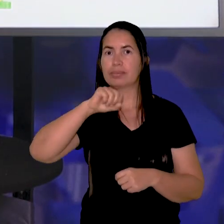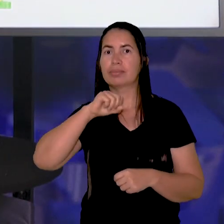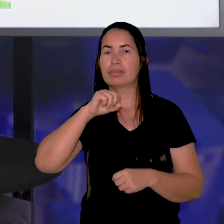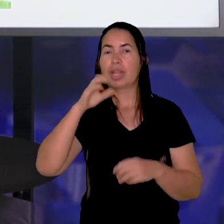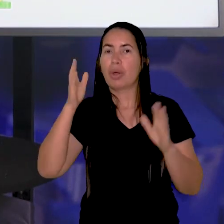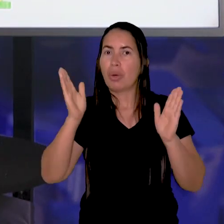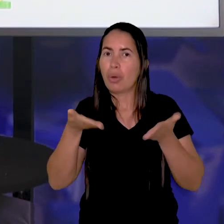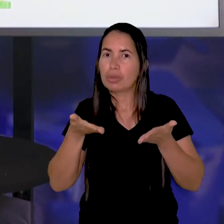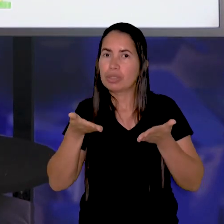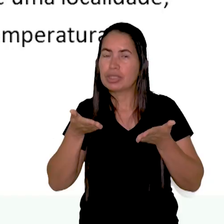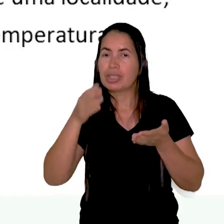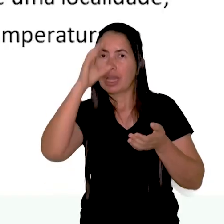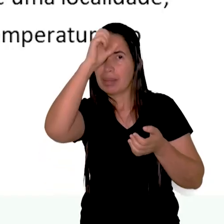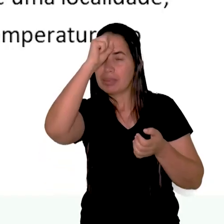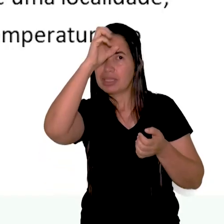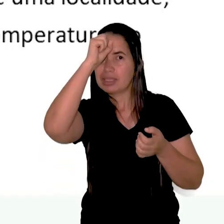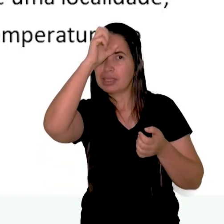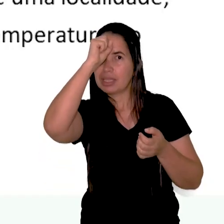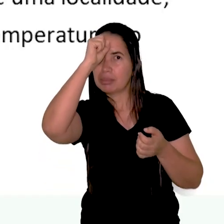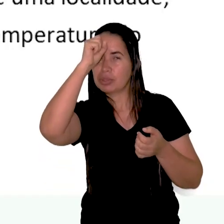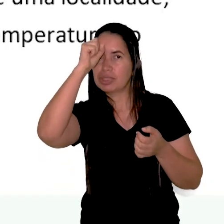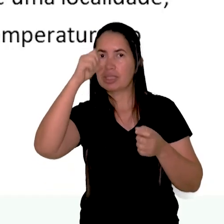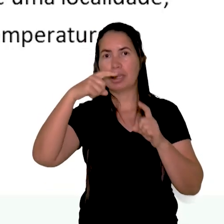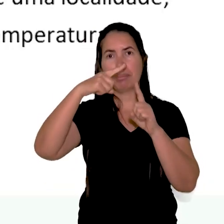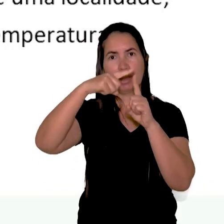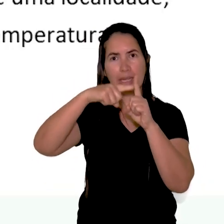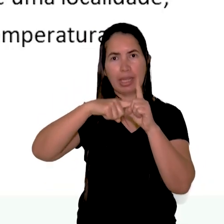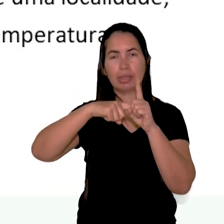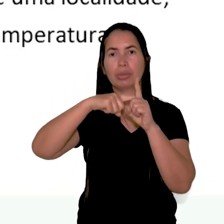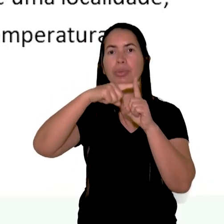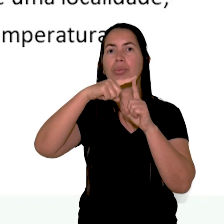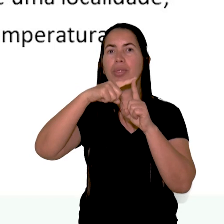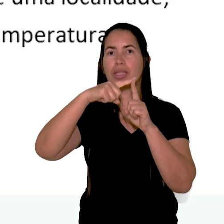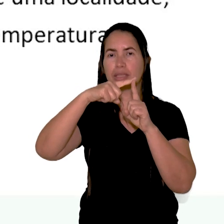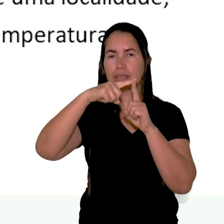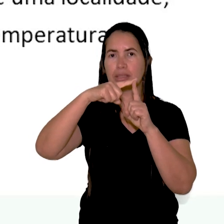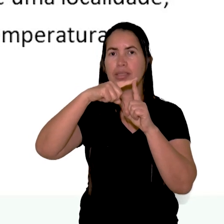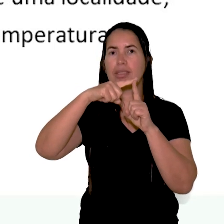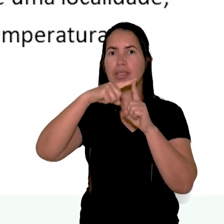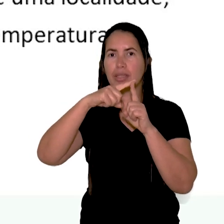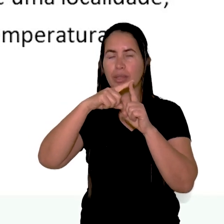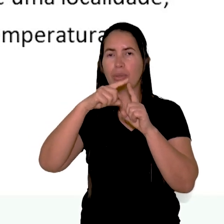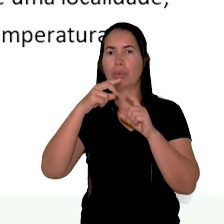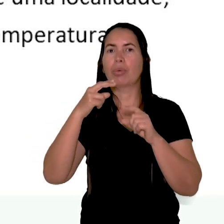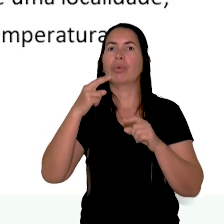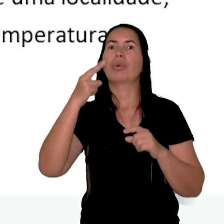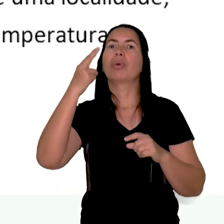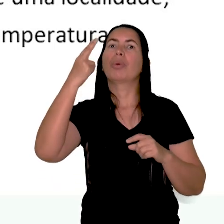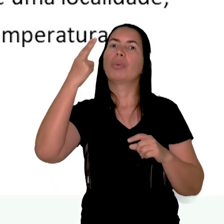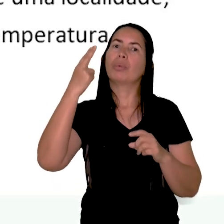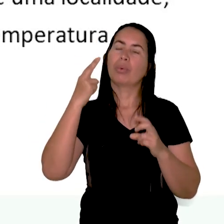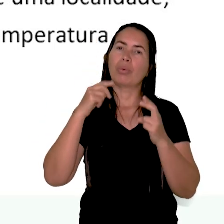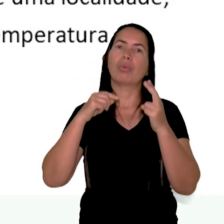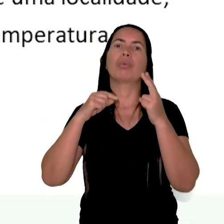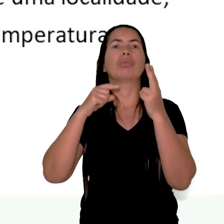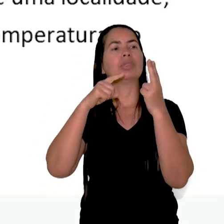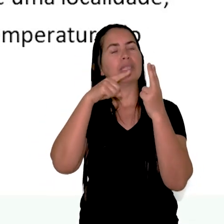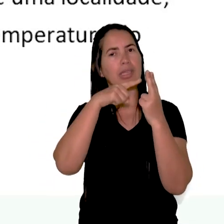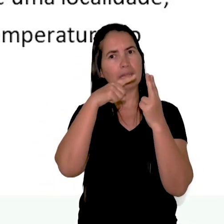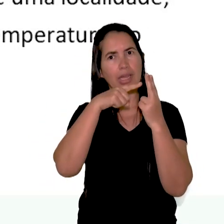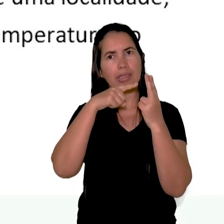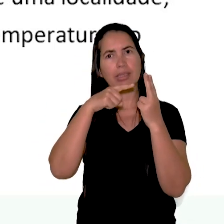E hoje nós aprendemos a temperatura, que ela é uma unidade de medida e